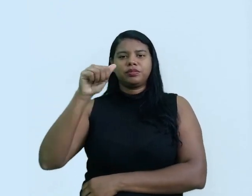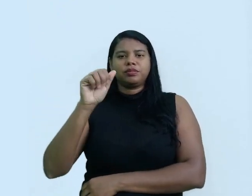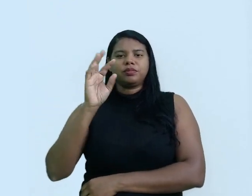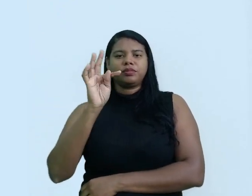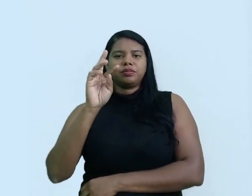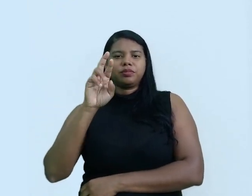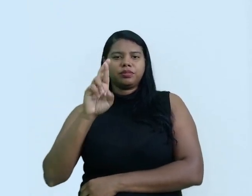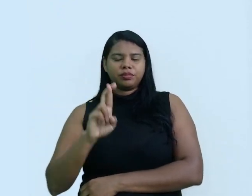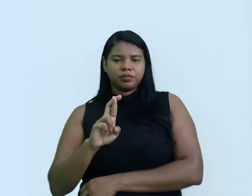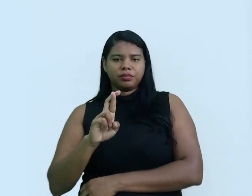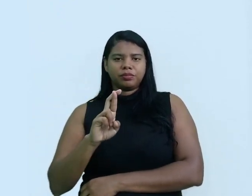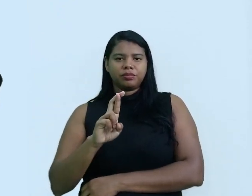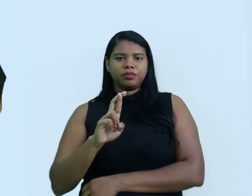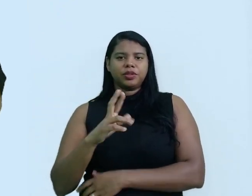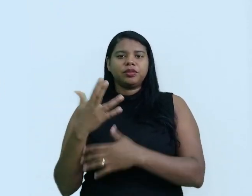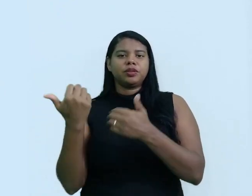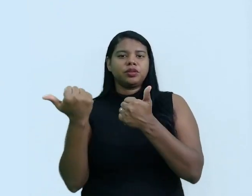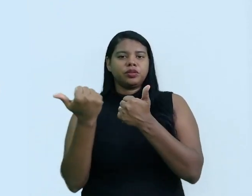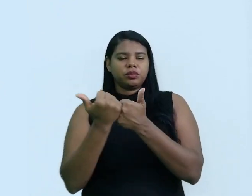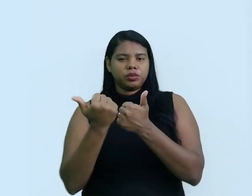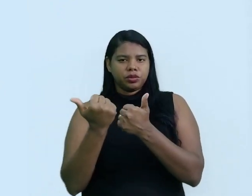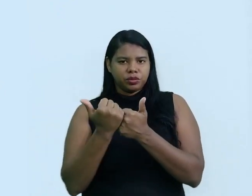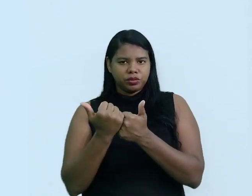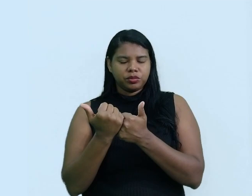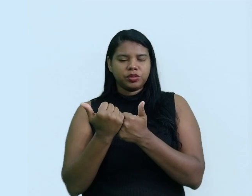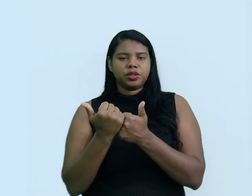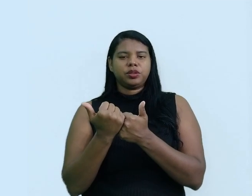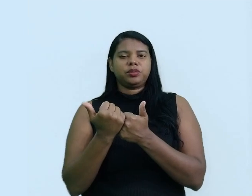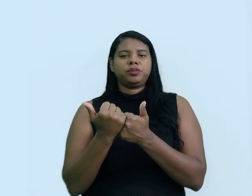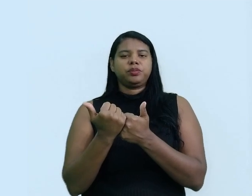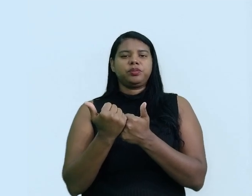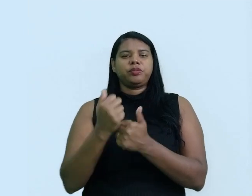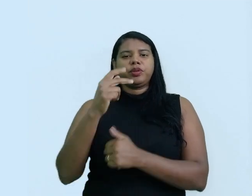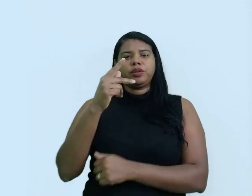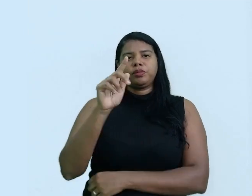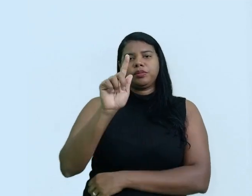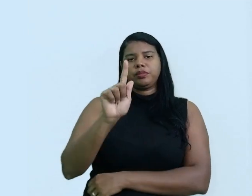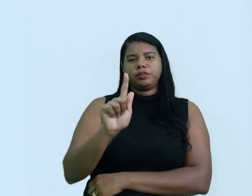PGSSMATR, ele foi extinto, sendo substituído pelo